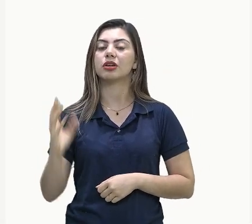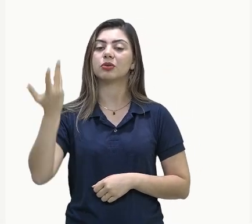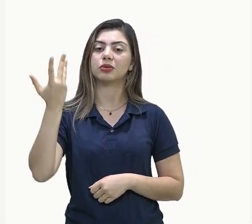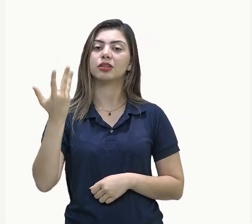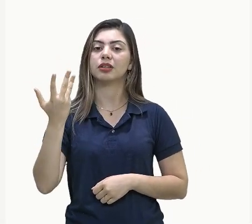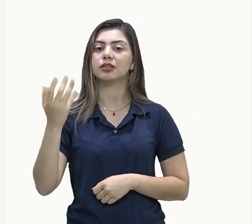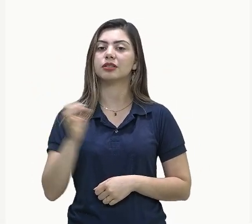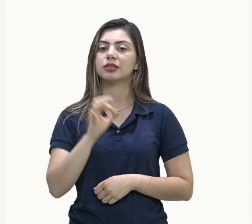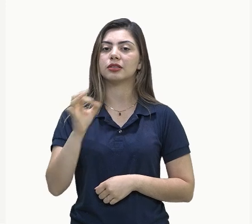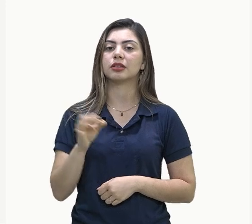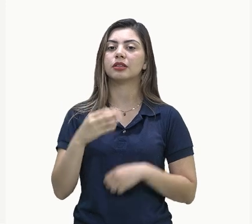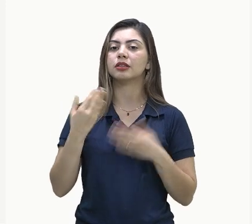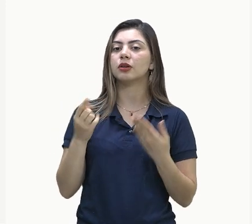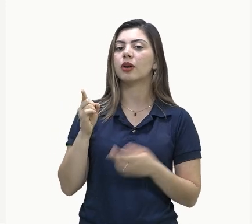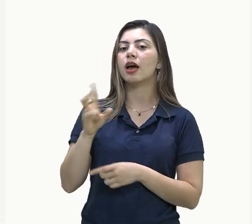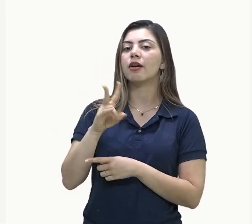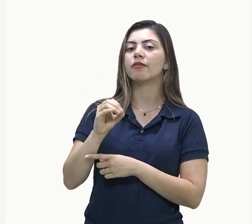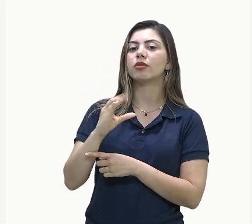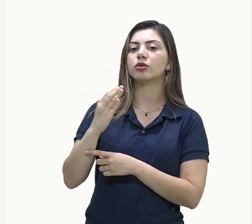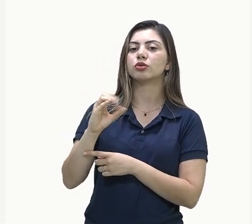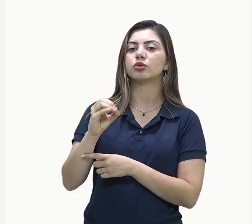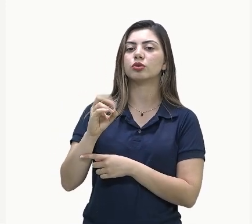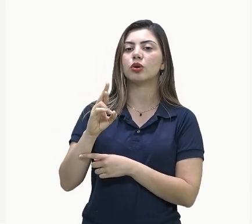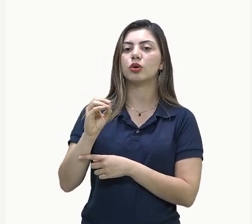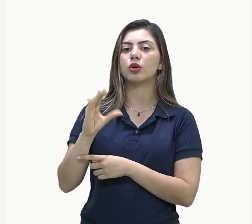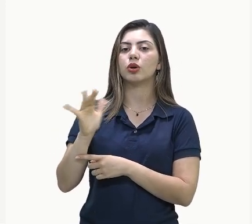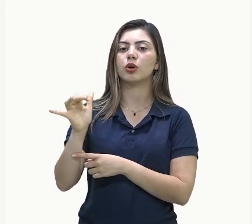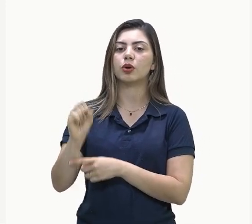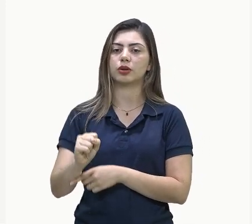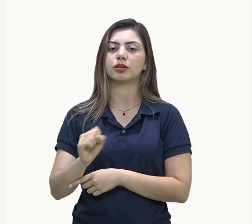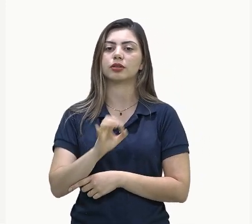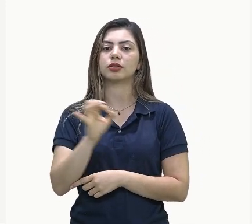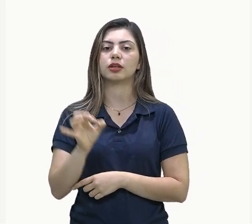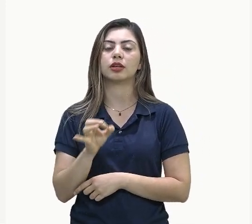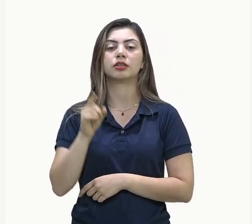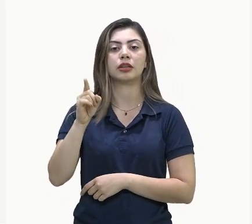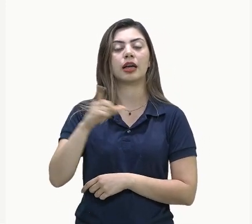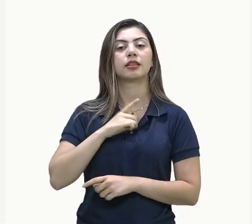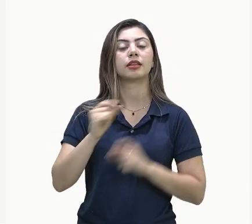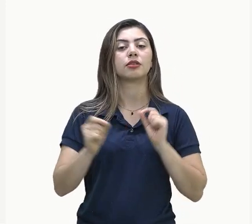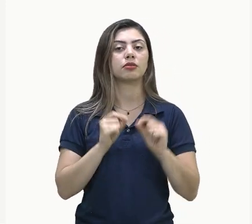realidade. Essa vossoroca está no sítio urbano, na cidade de Iranduba.